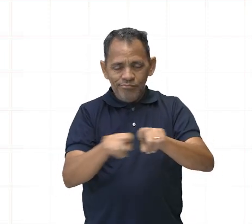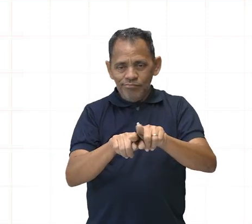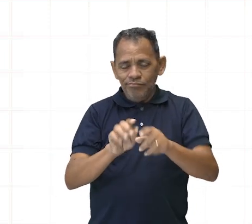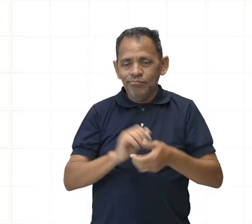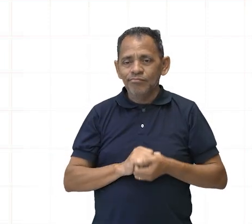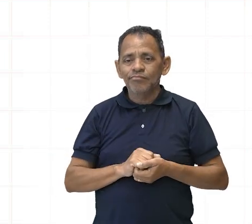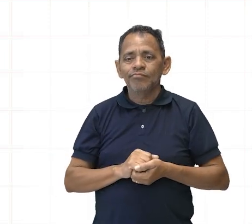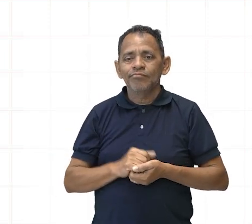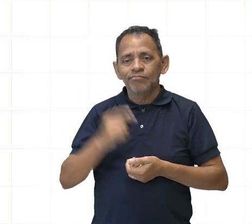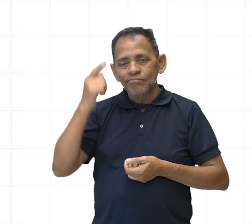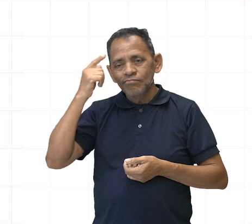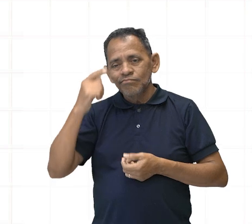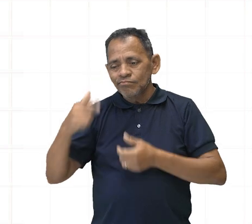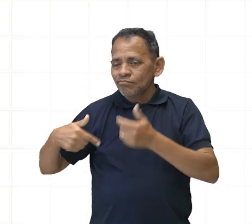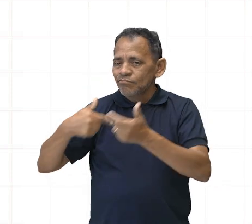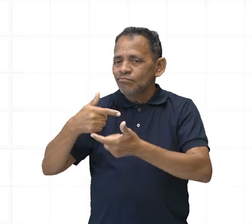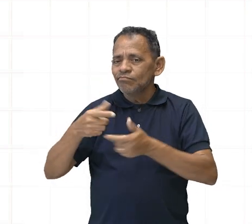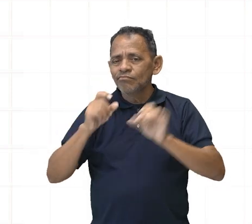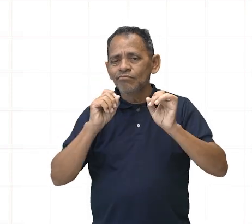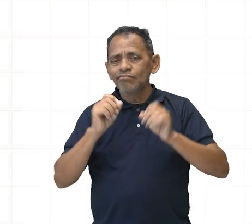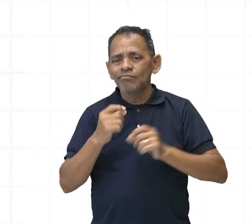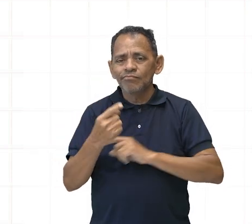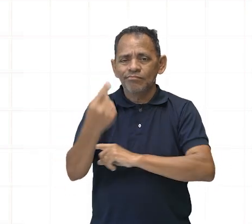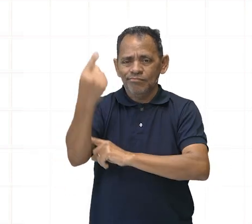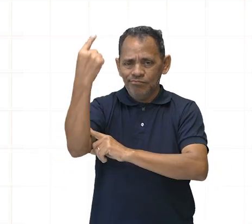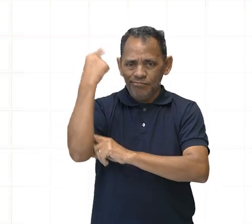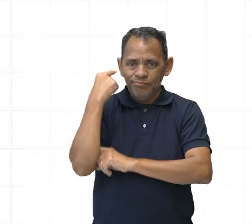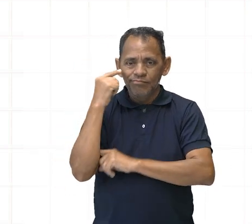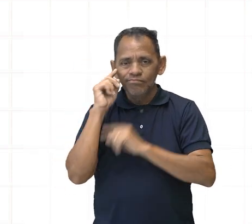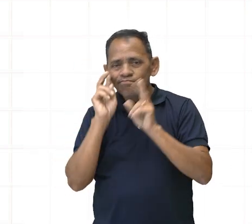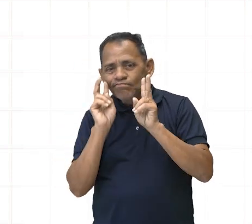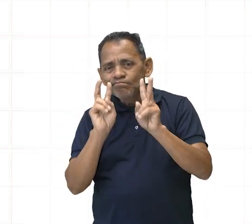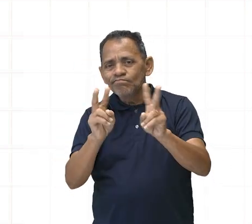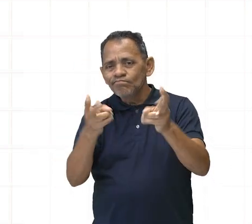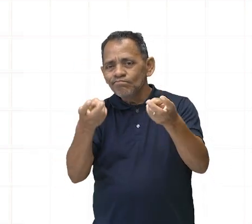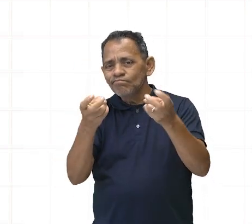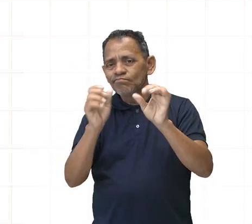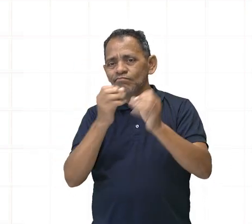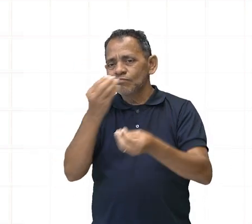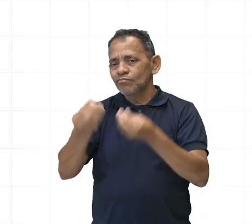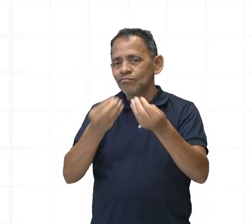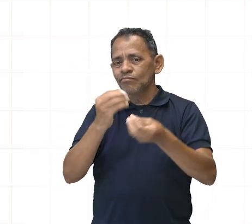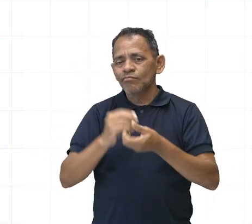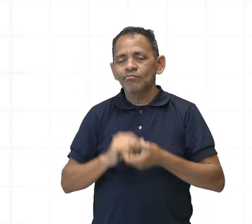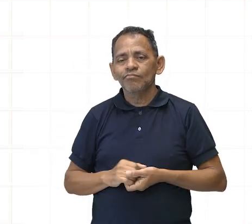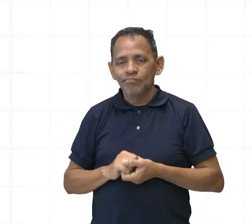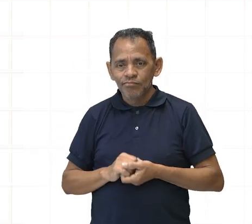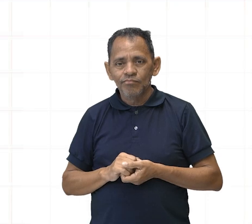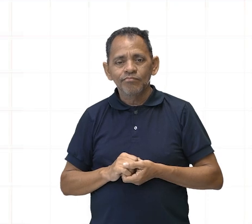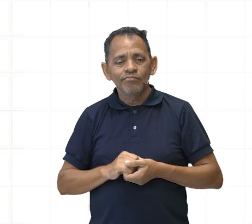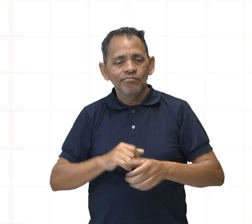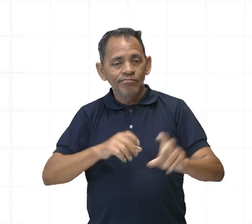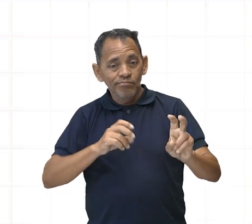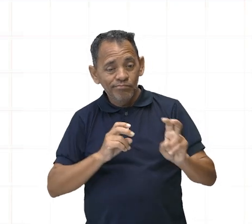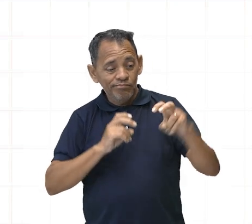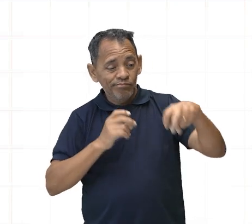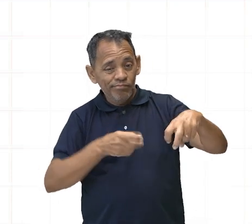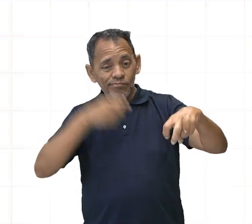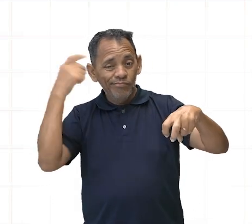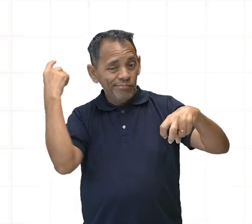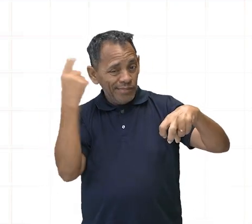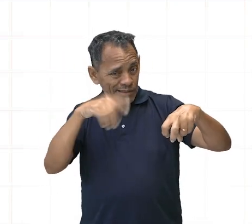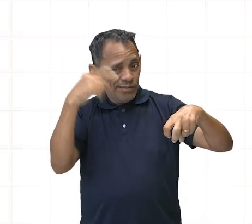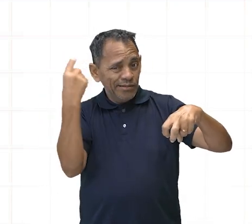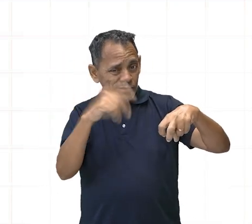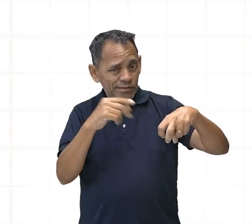trabalho. O trabalho, gente, era visto como uma forma de quê? De penitência, né? Mas com